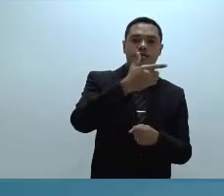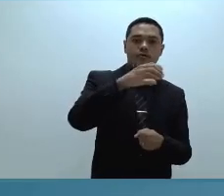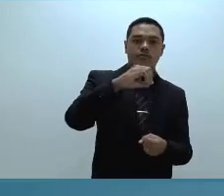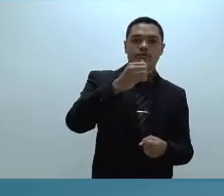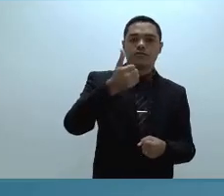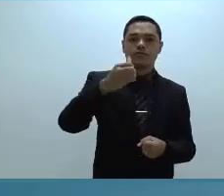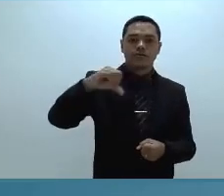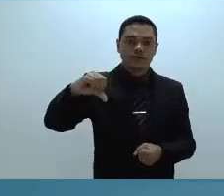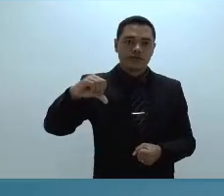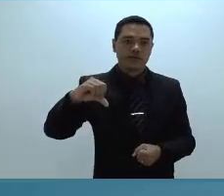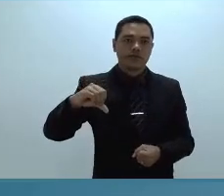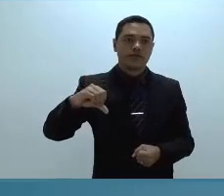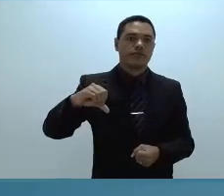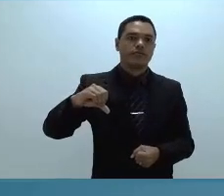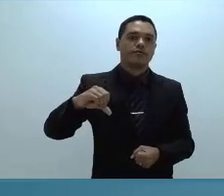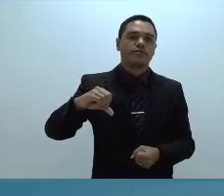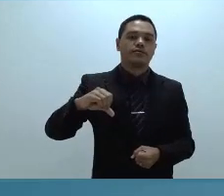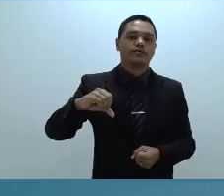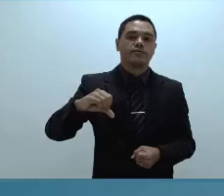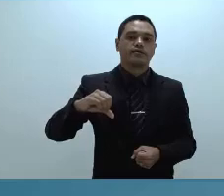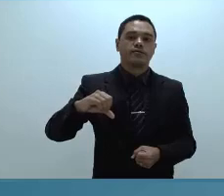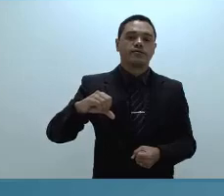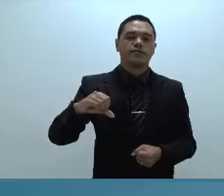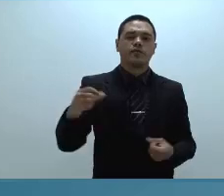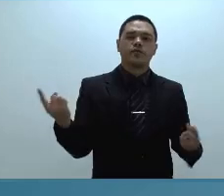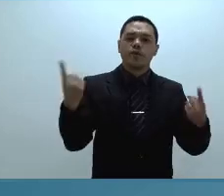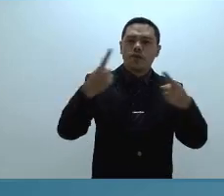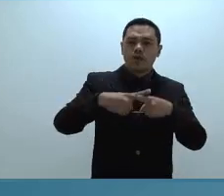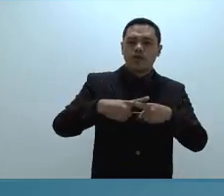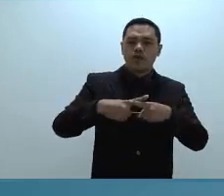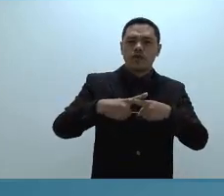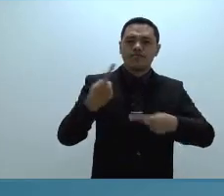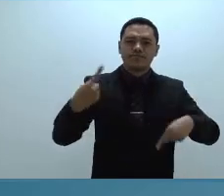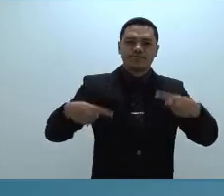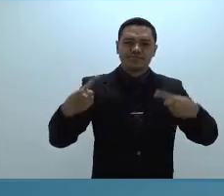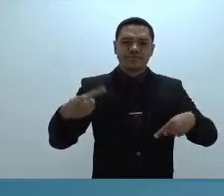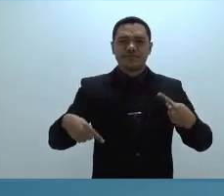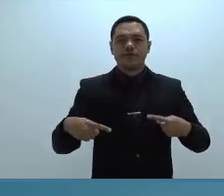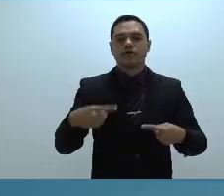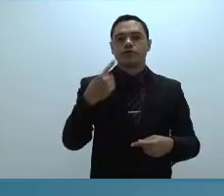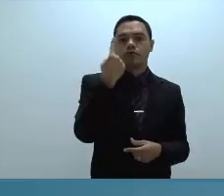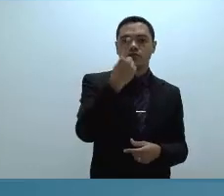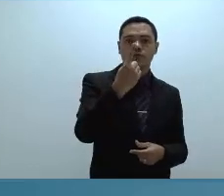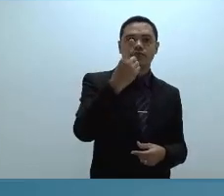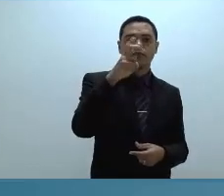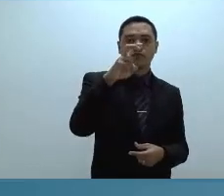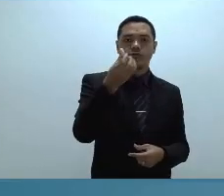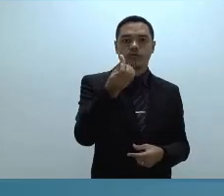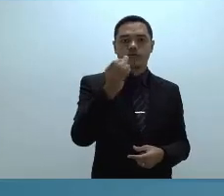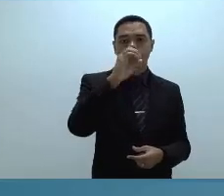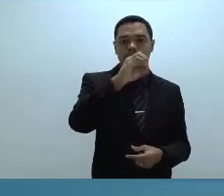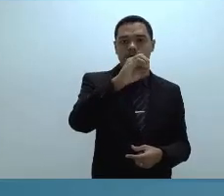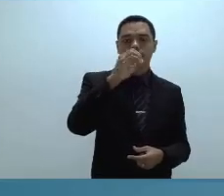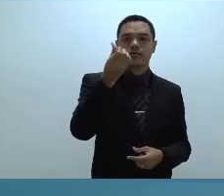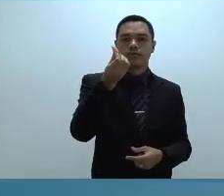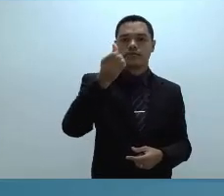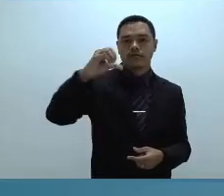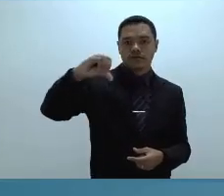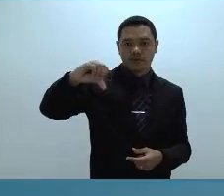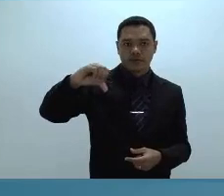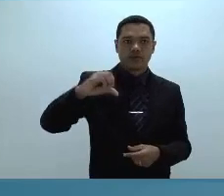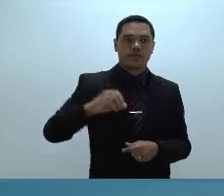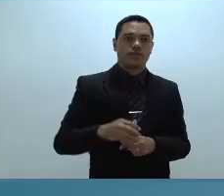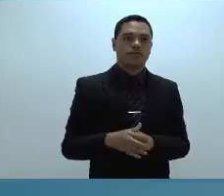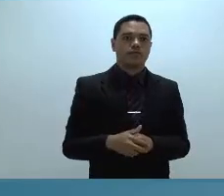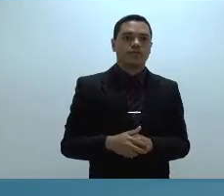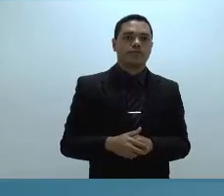2019, no conflito de competência 15609, analisou-se a competência interna para ação que